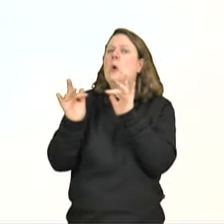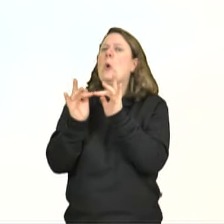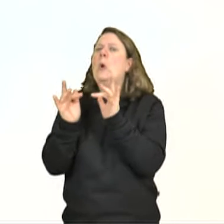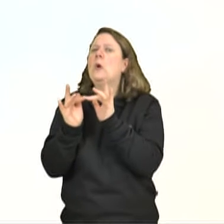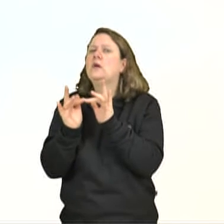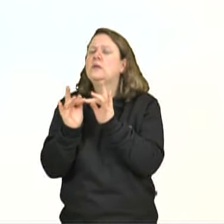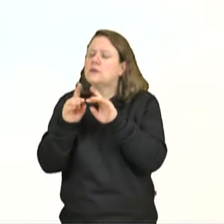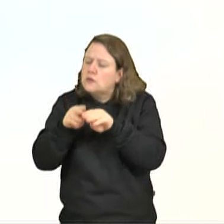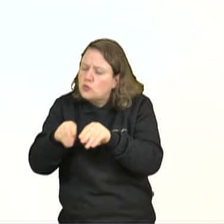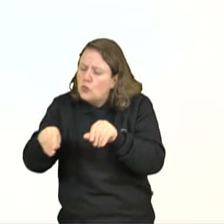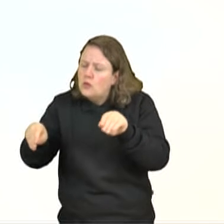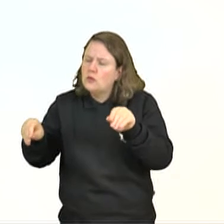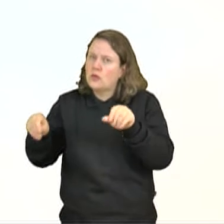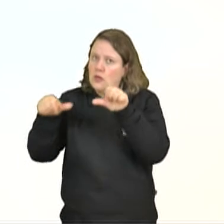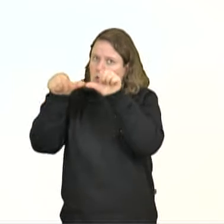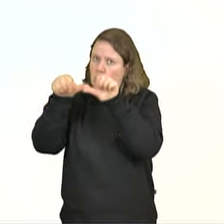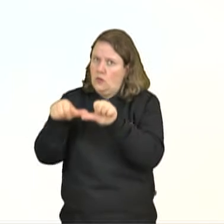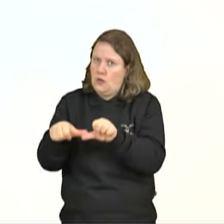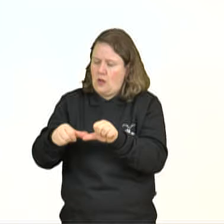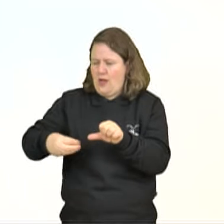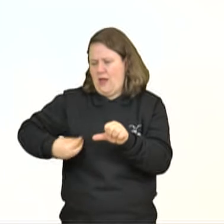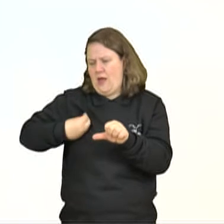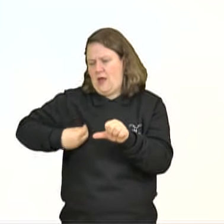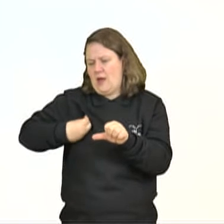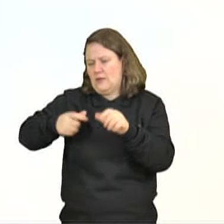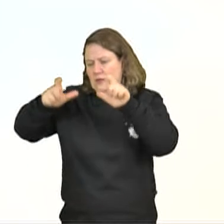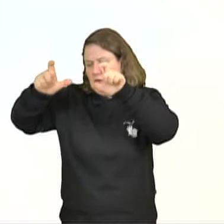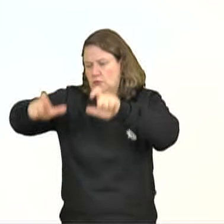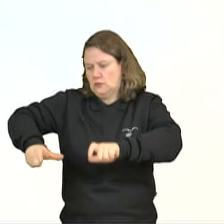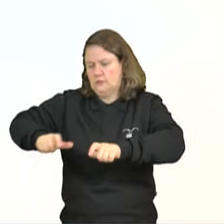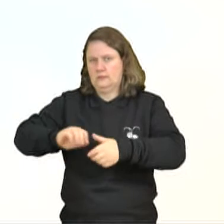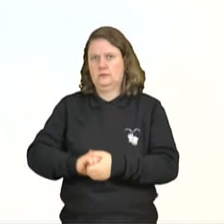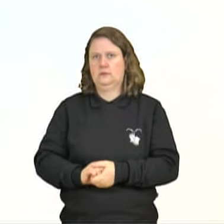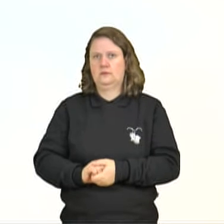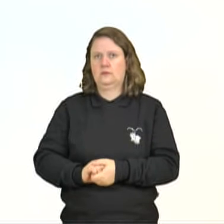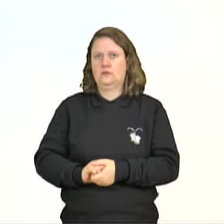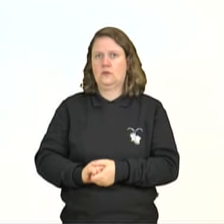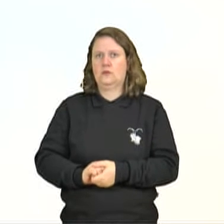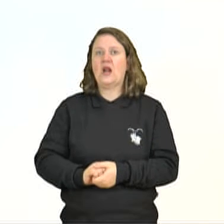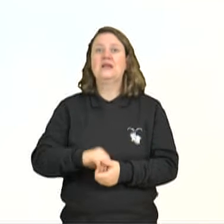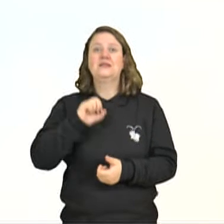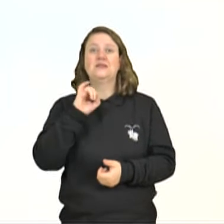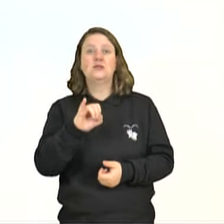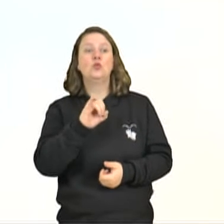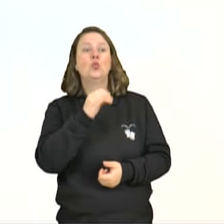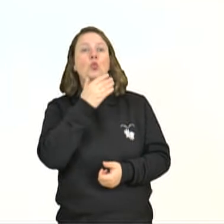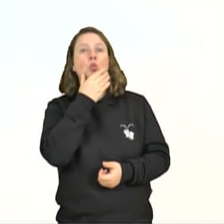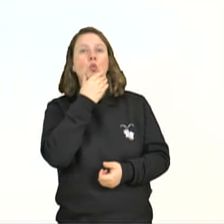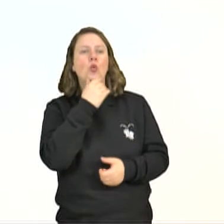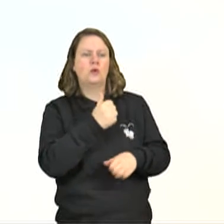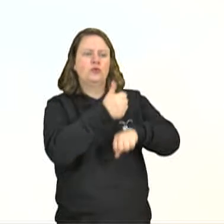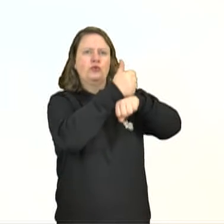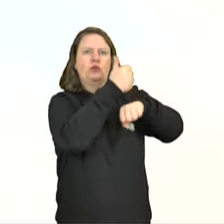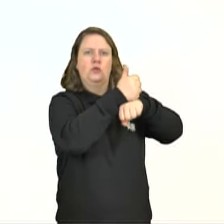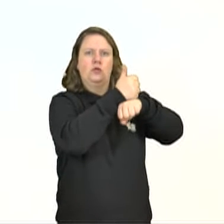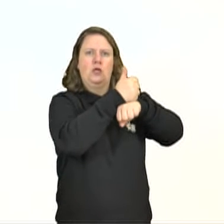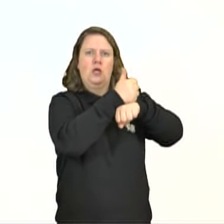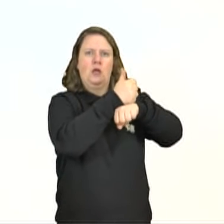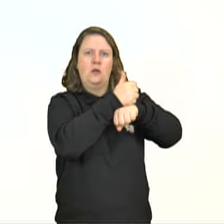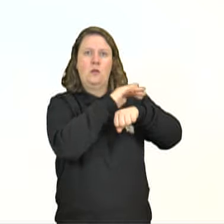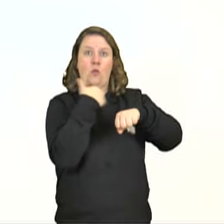ele deveria permanecer toda a vida naquele feudo. Mesmo com a morte do seu senhor, ele pertencia